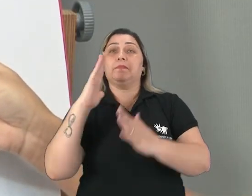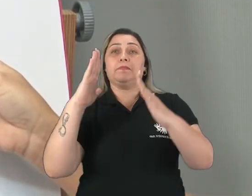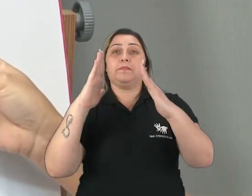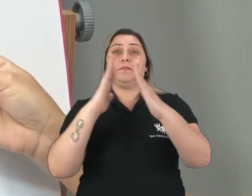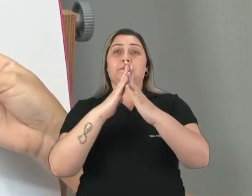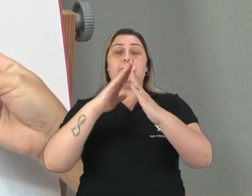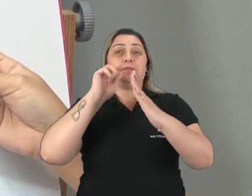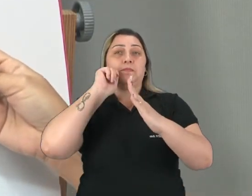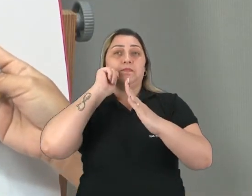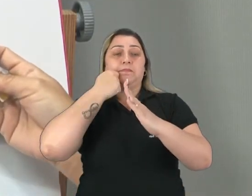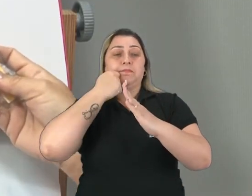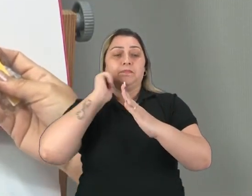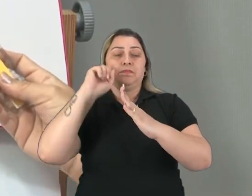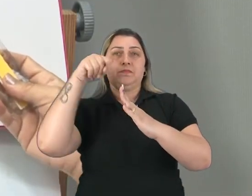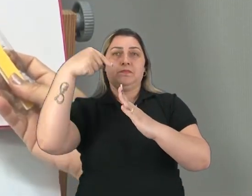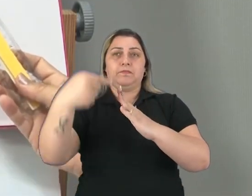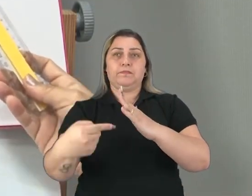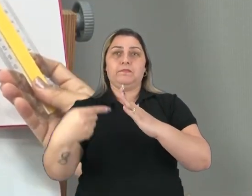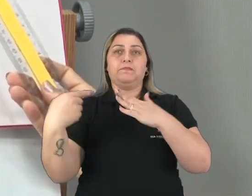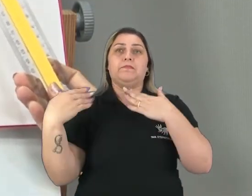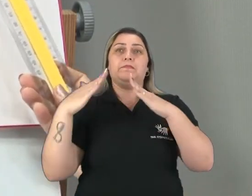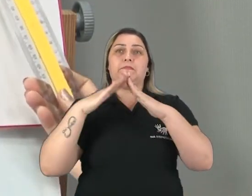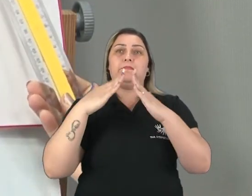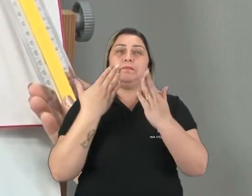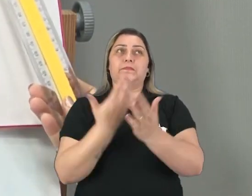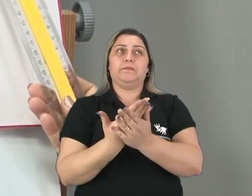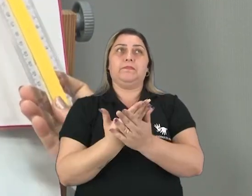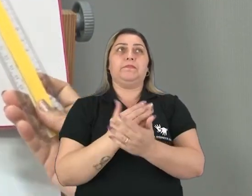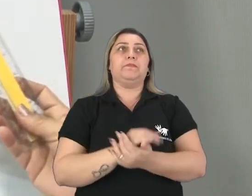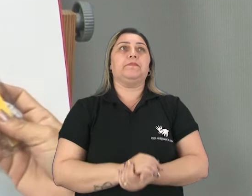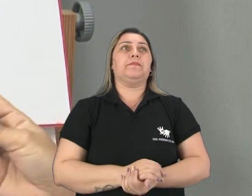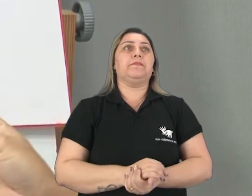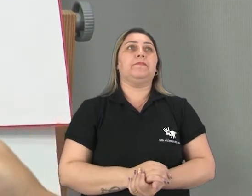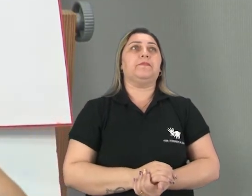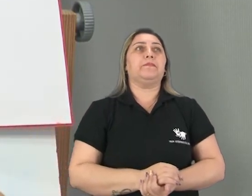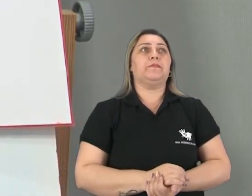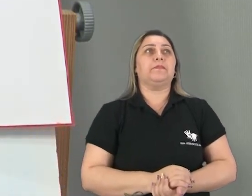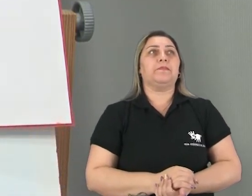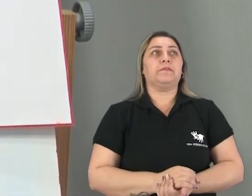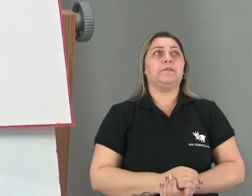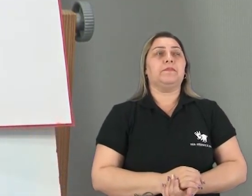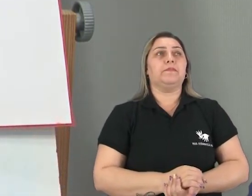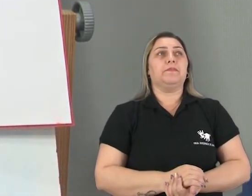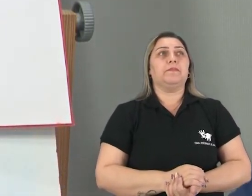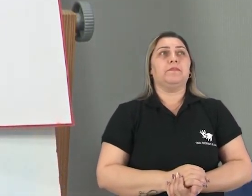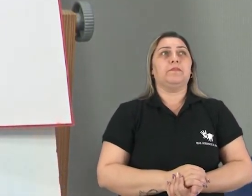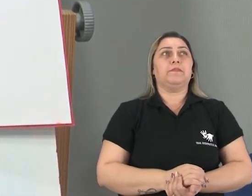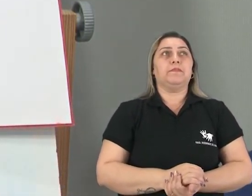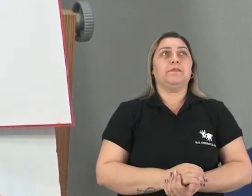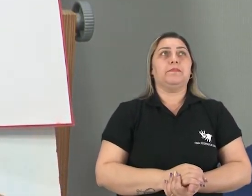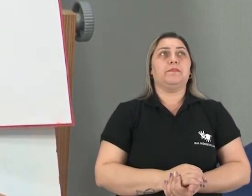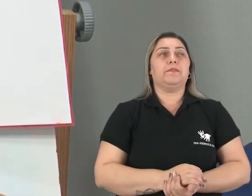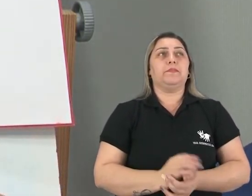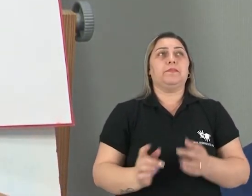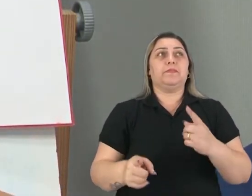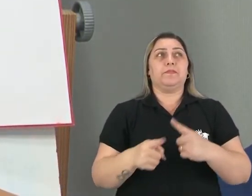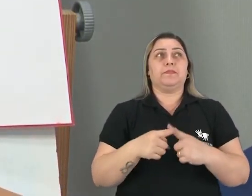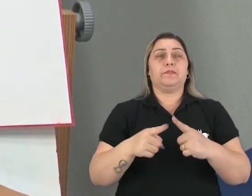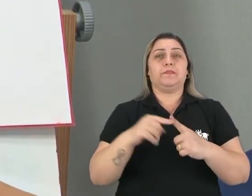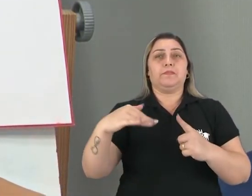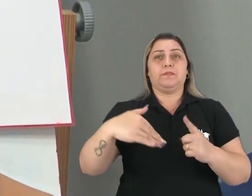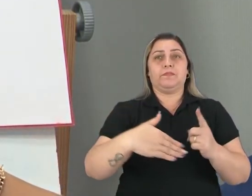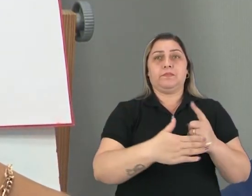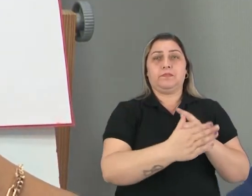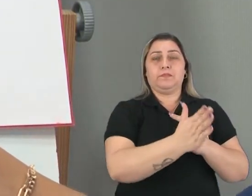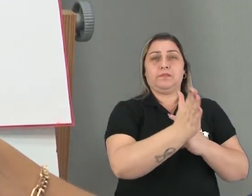vamos chegar à padaria, seguir reto. Muito bem, praticamente seguindo reto, porque a